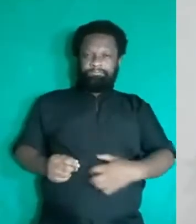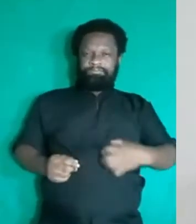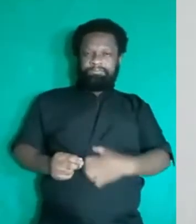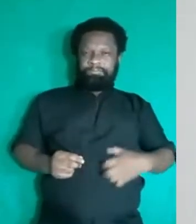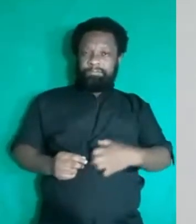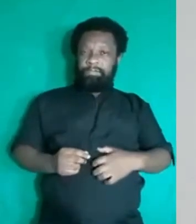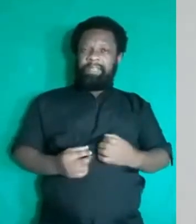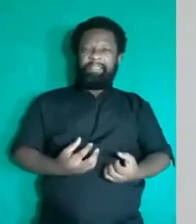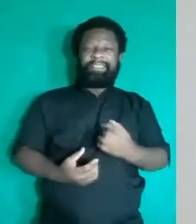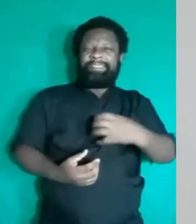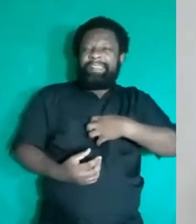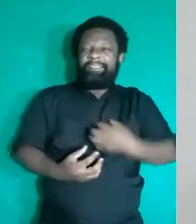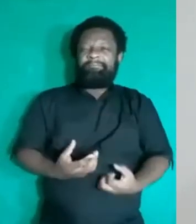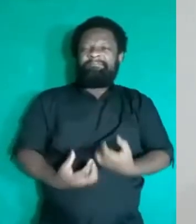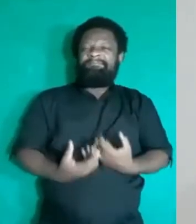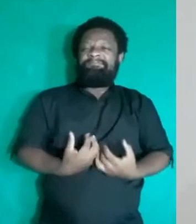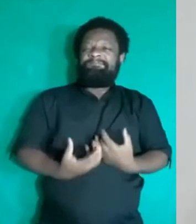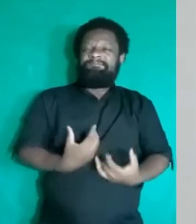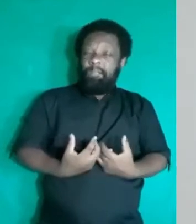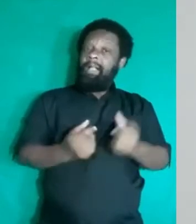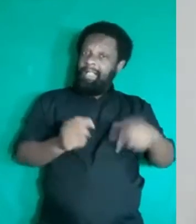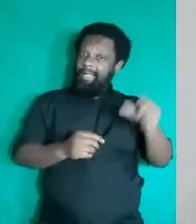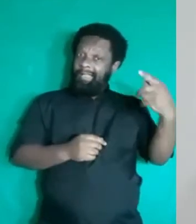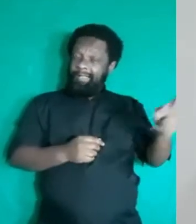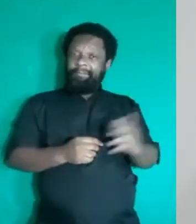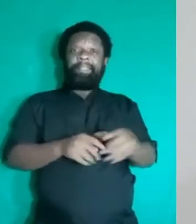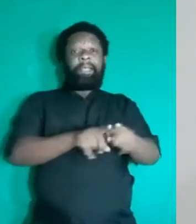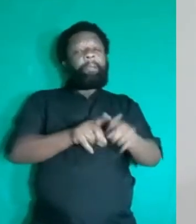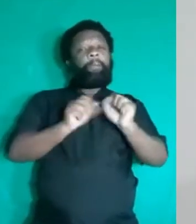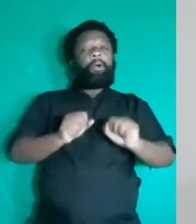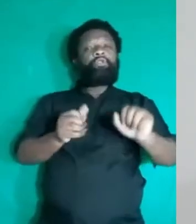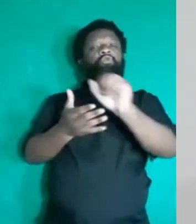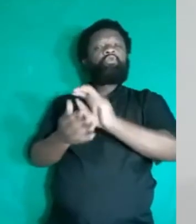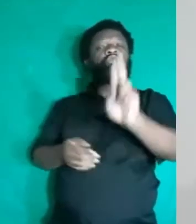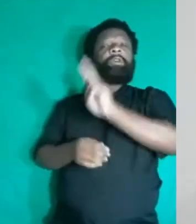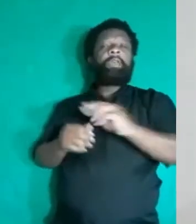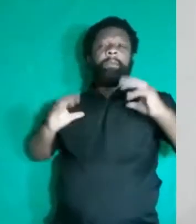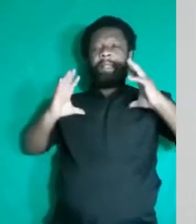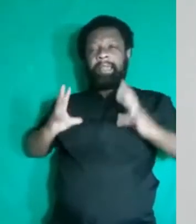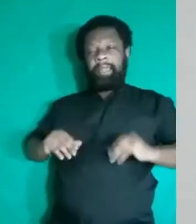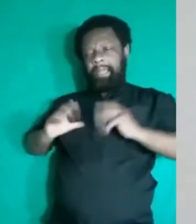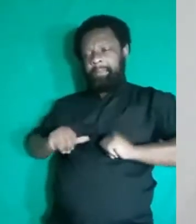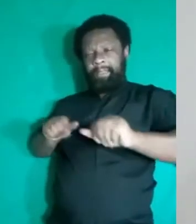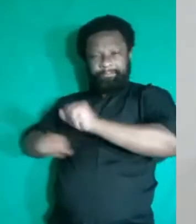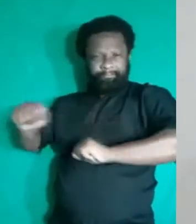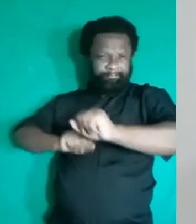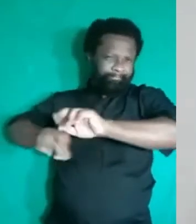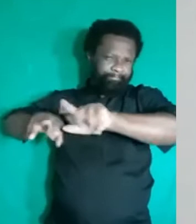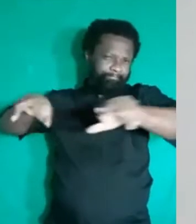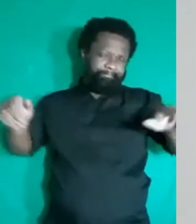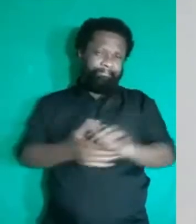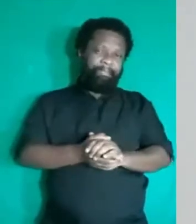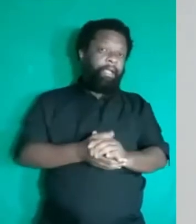ácido clorídrico ele está presente no suco gástrico, então ele é responsável pela acidez do suco gástrico. Ele também é utilizado para limpeza